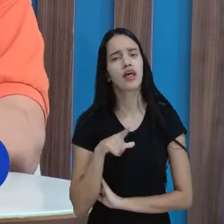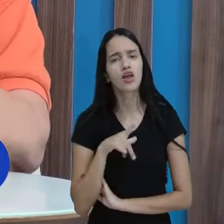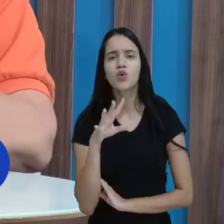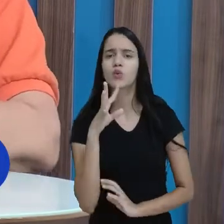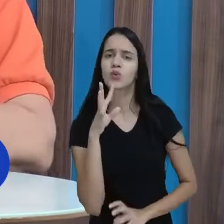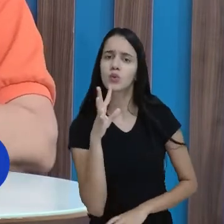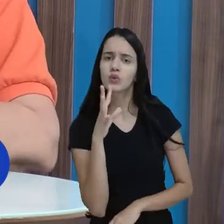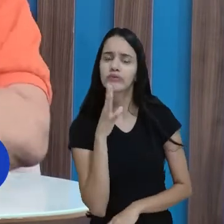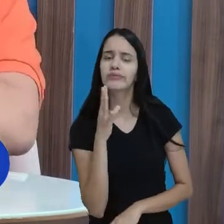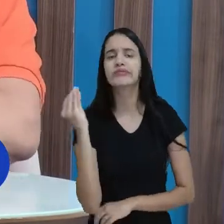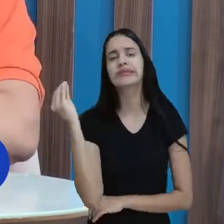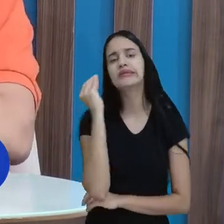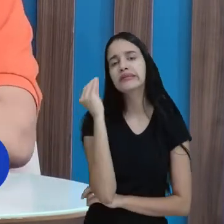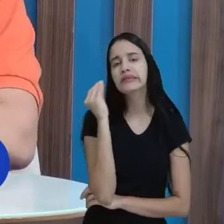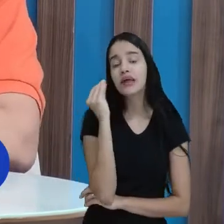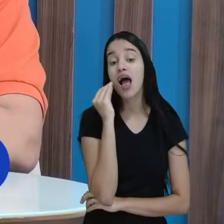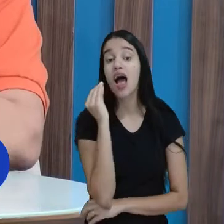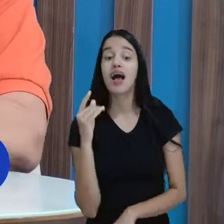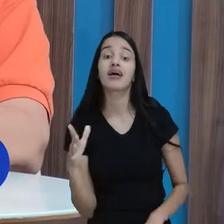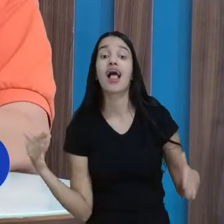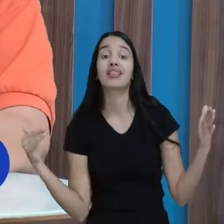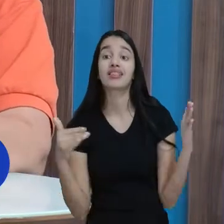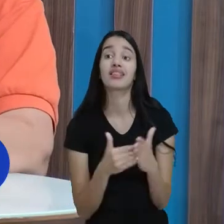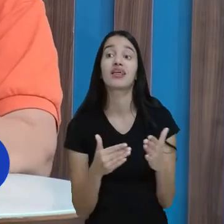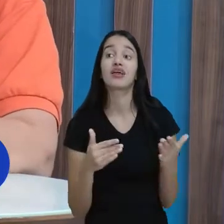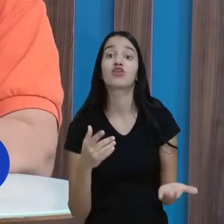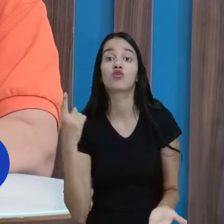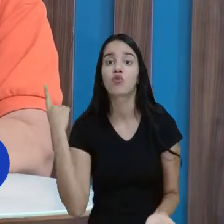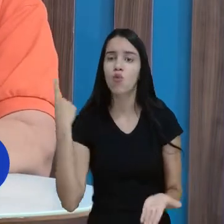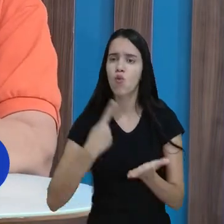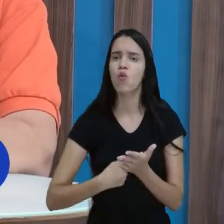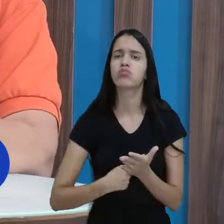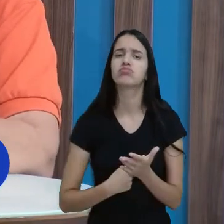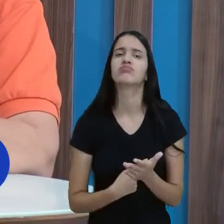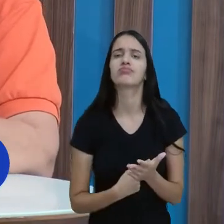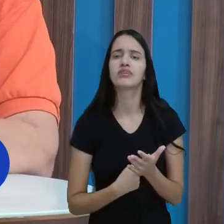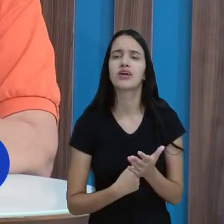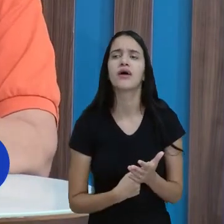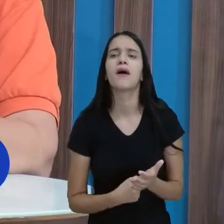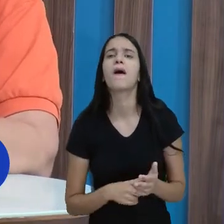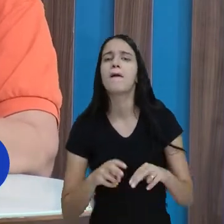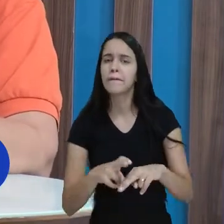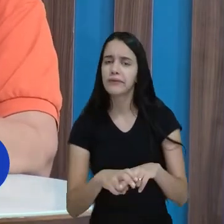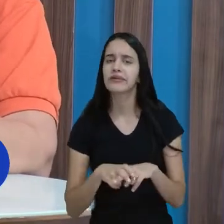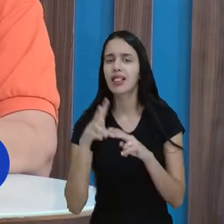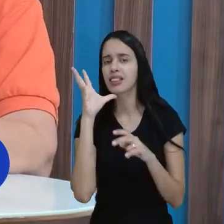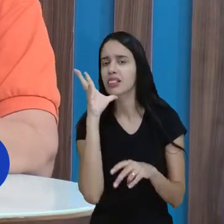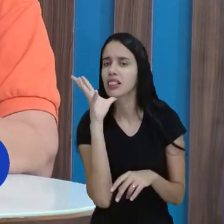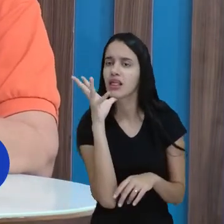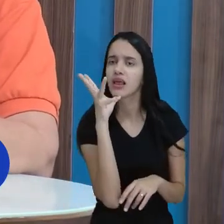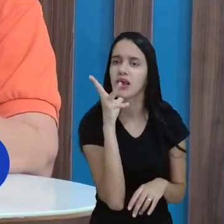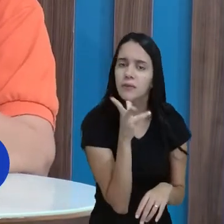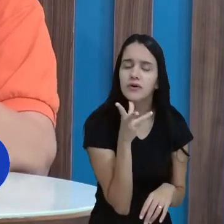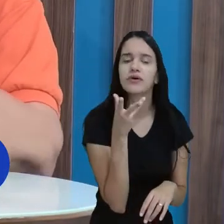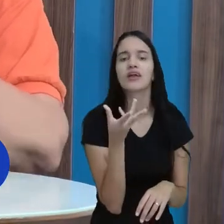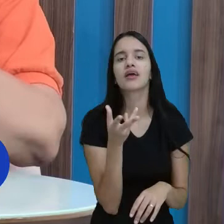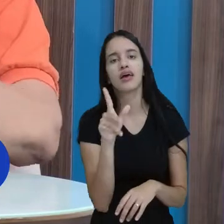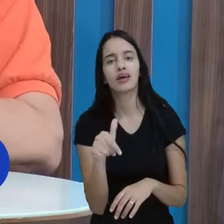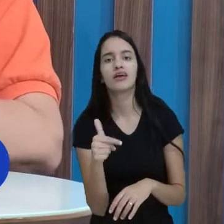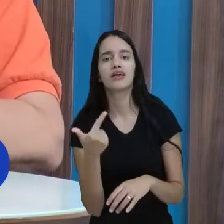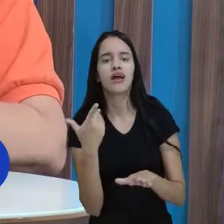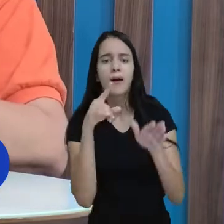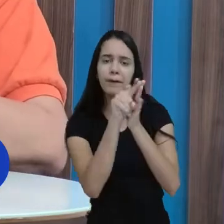e vão fazer os testes até confirmar. Só depois de confirmado. Por isso que demora bastante, né, essa questão aí